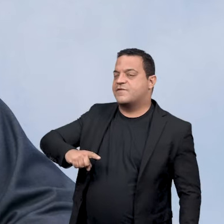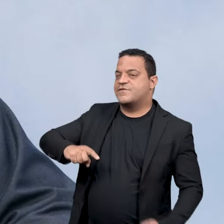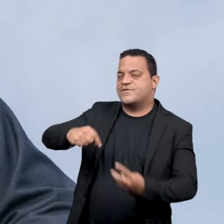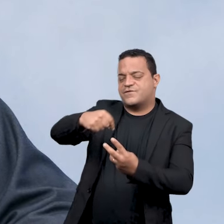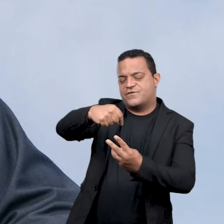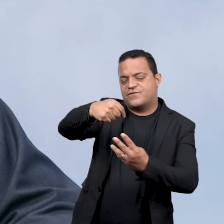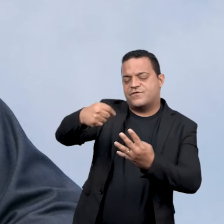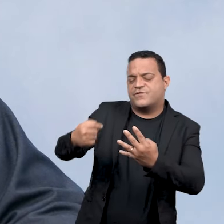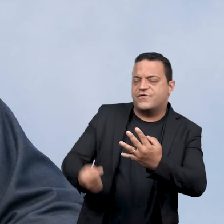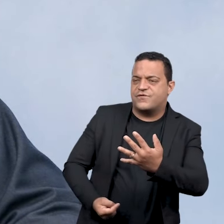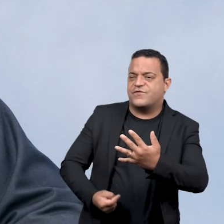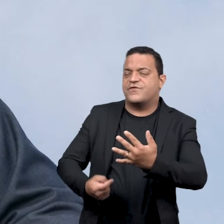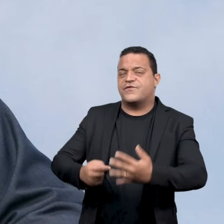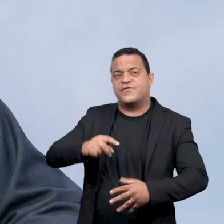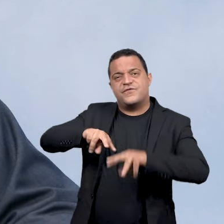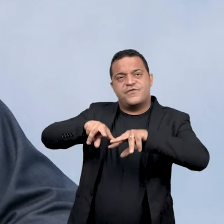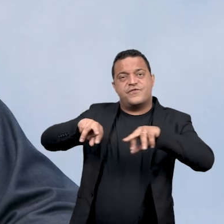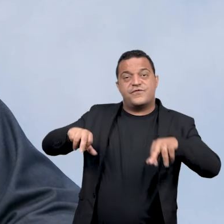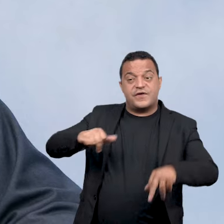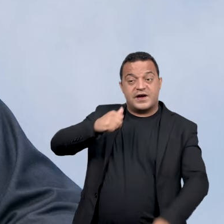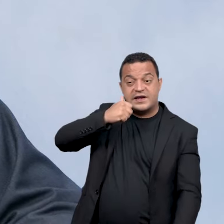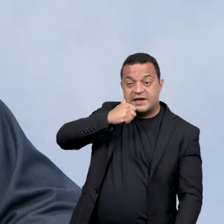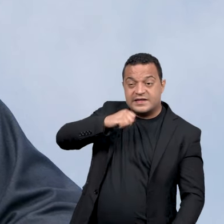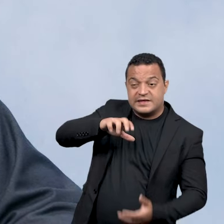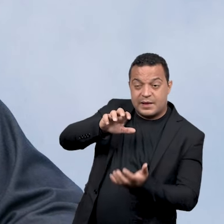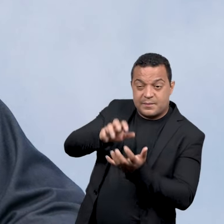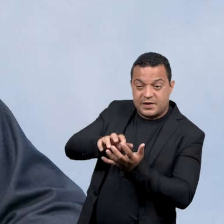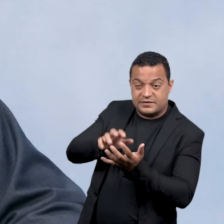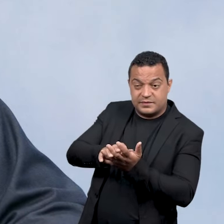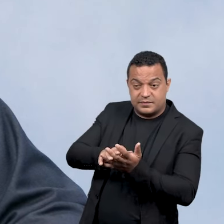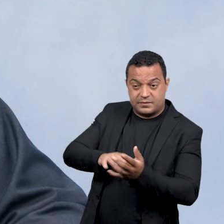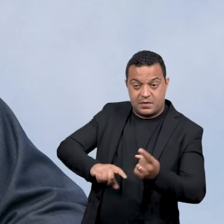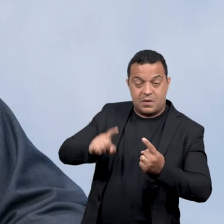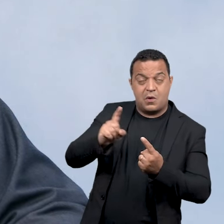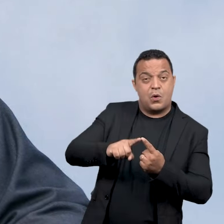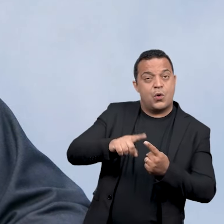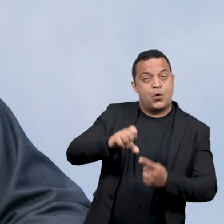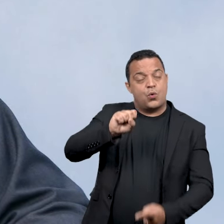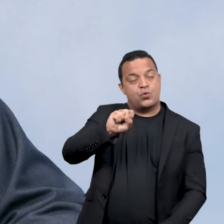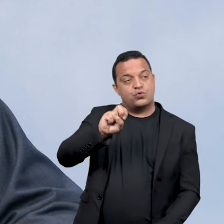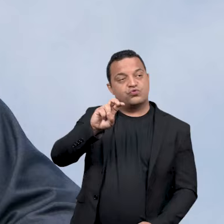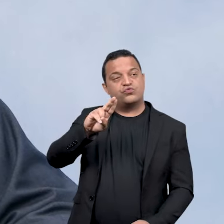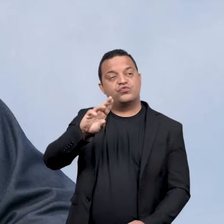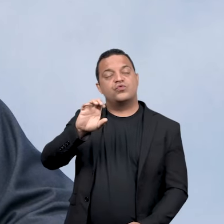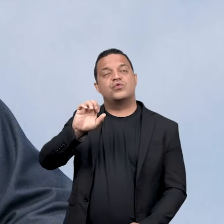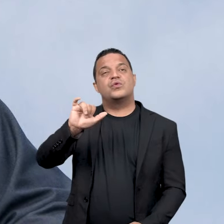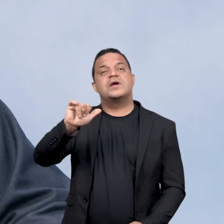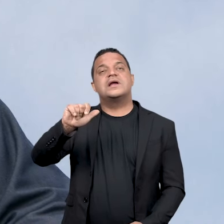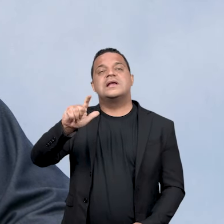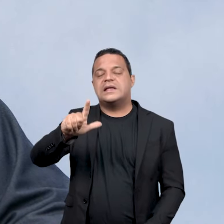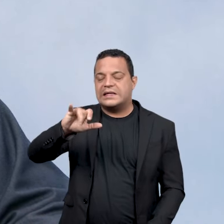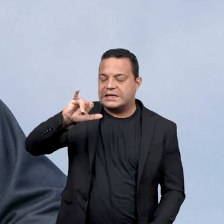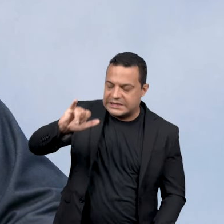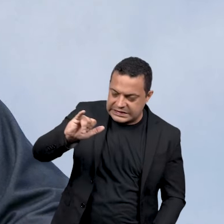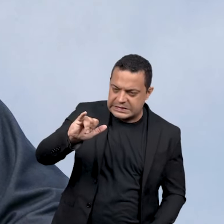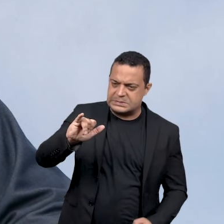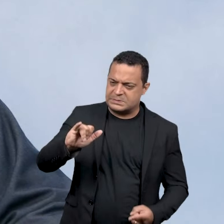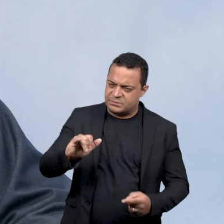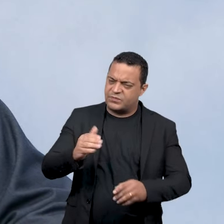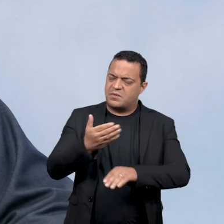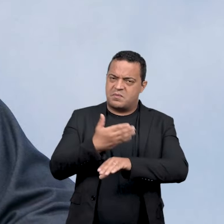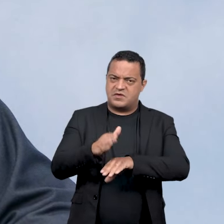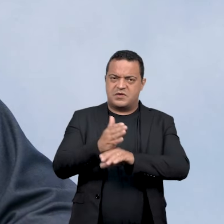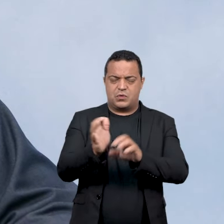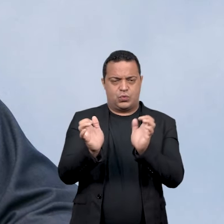Glória, são irmãs queridas, inclusive a irmã Sueli, Ela faz parte do grupo de louvor